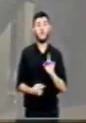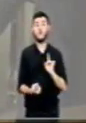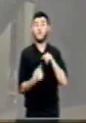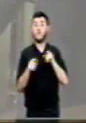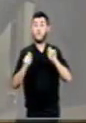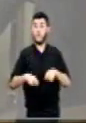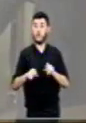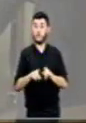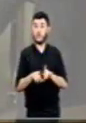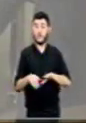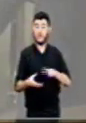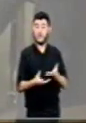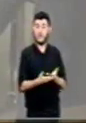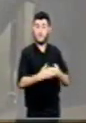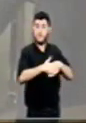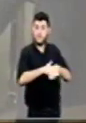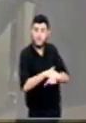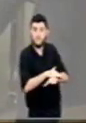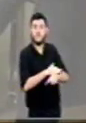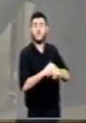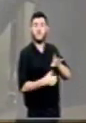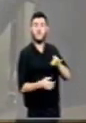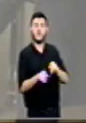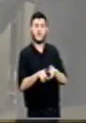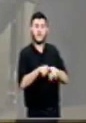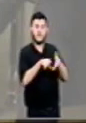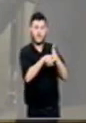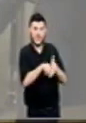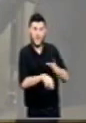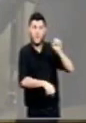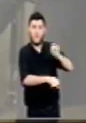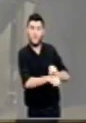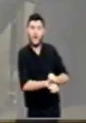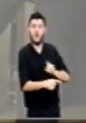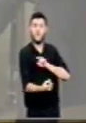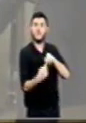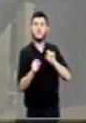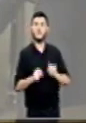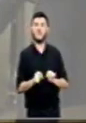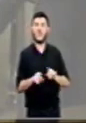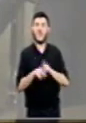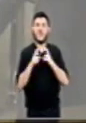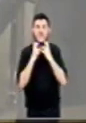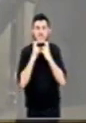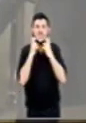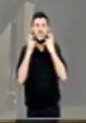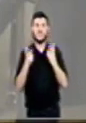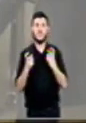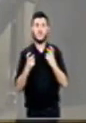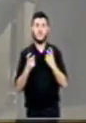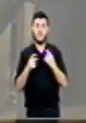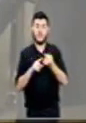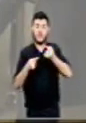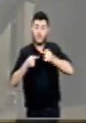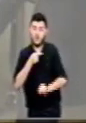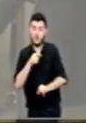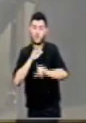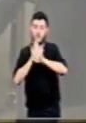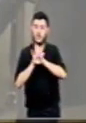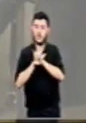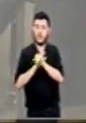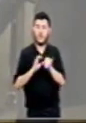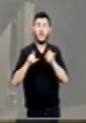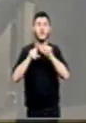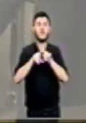este inquérito policial, fazendo cessar todos os constrangimentos ilegais e todos os evidentes